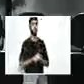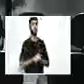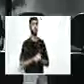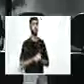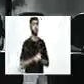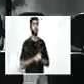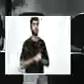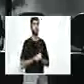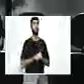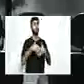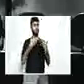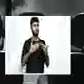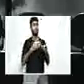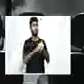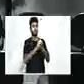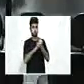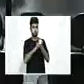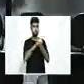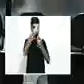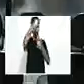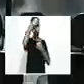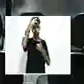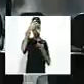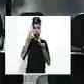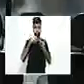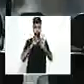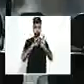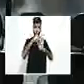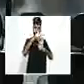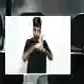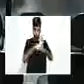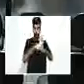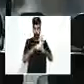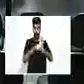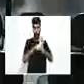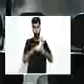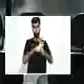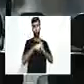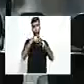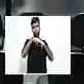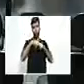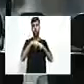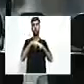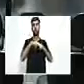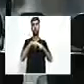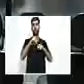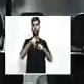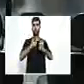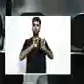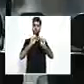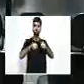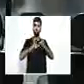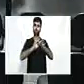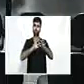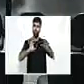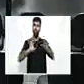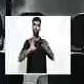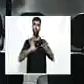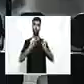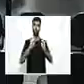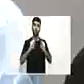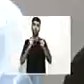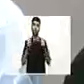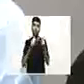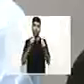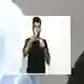e queria parabenizar o Executivo por esse projeto de lei ele faz um autoriza o Executivo fazer um